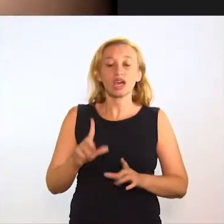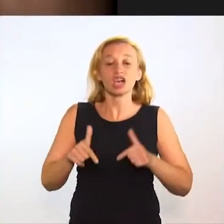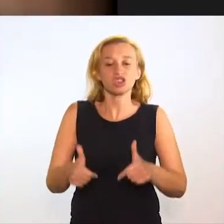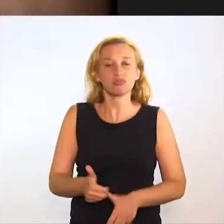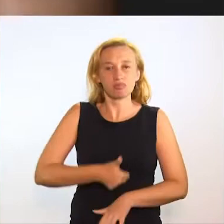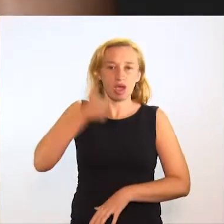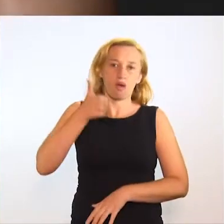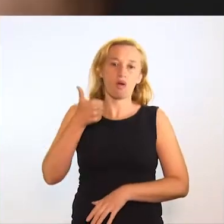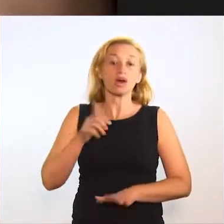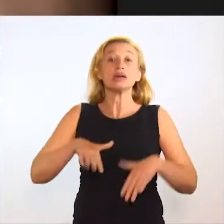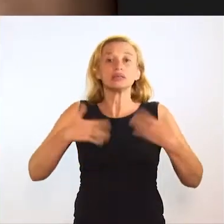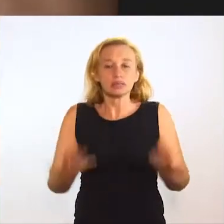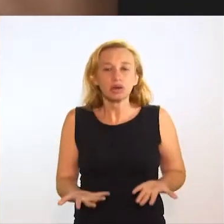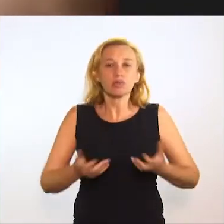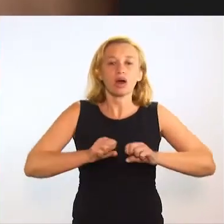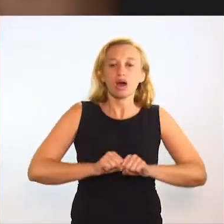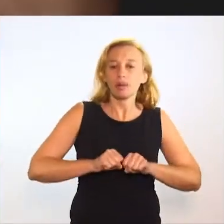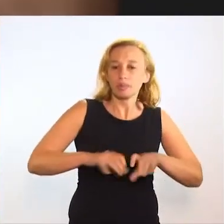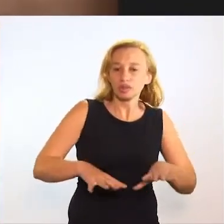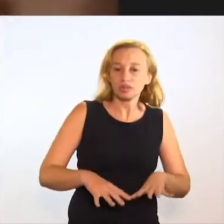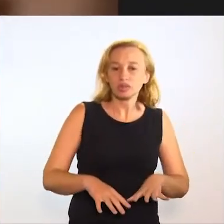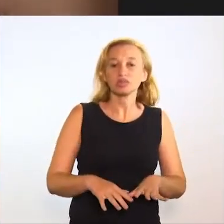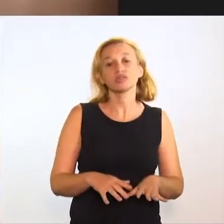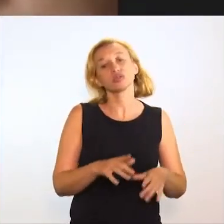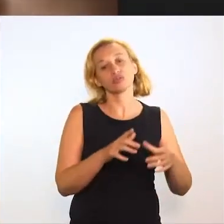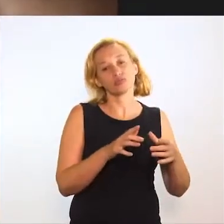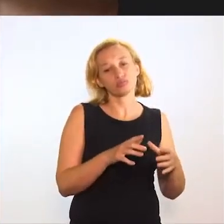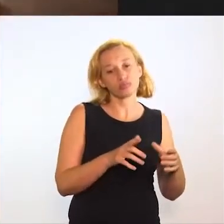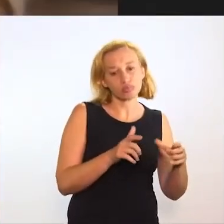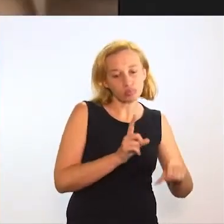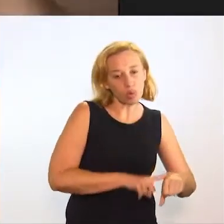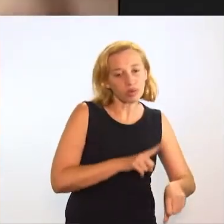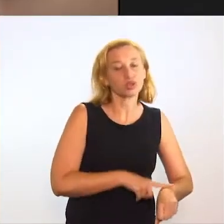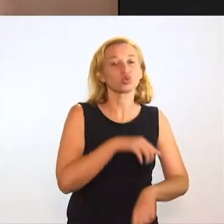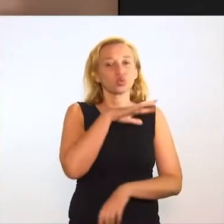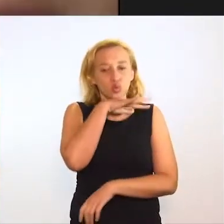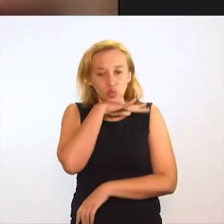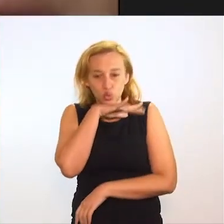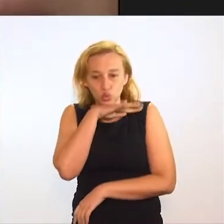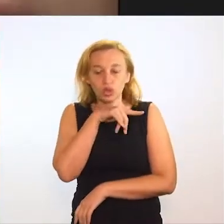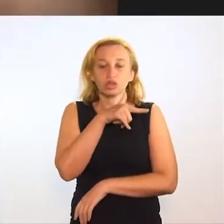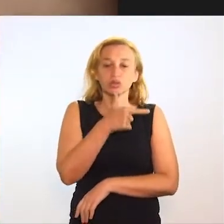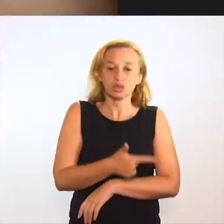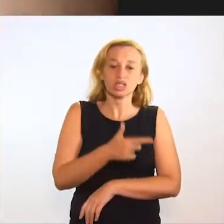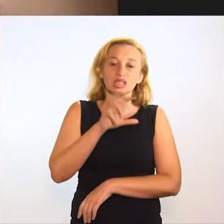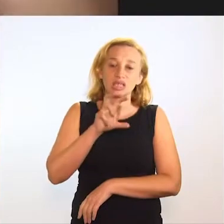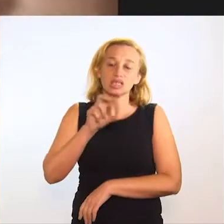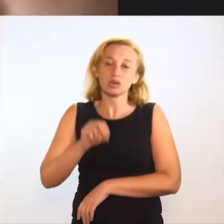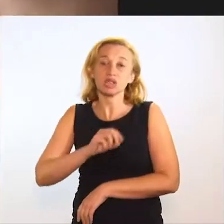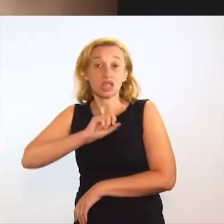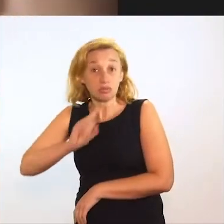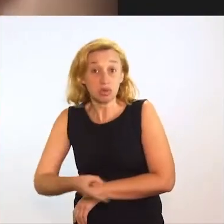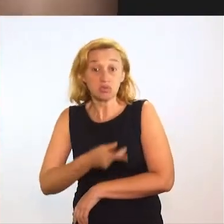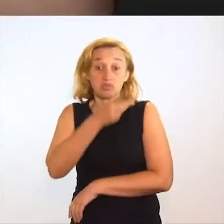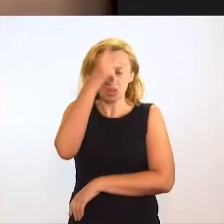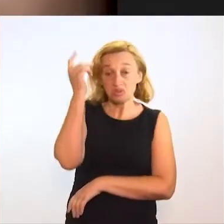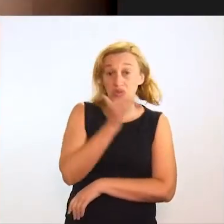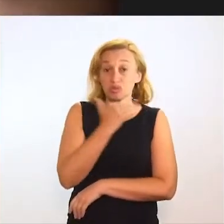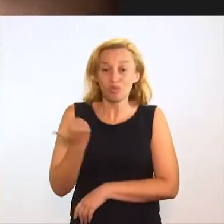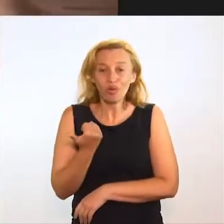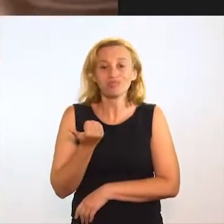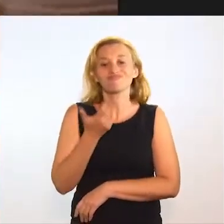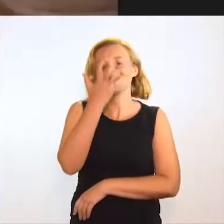gente funciona muito melhor. Então, a pandemia tem o seu lado ruim, 250 mil mortos,